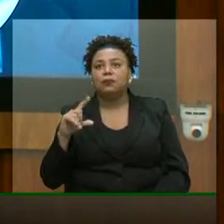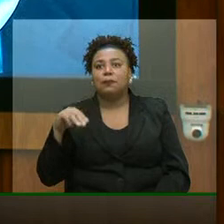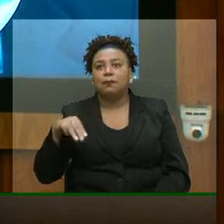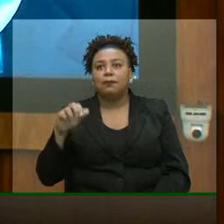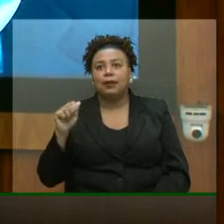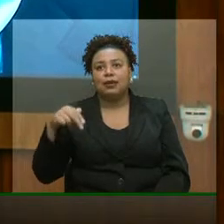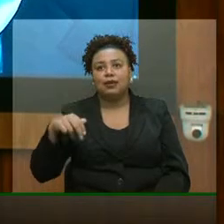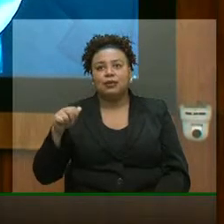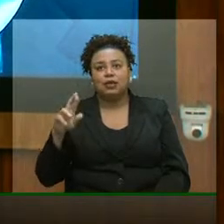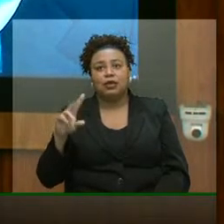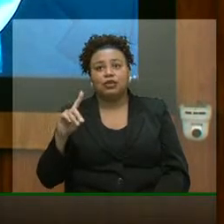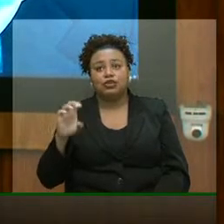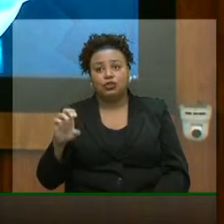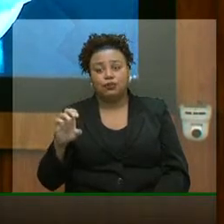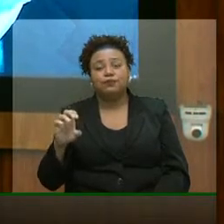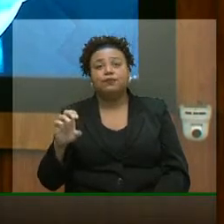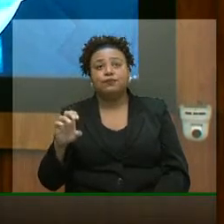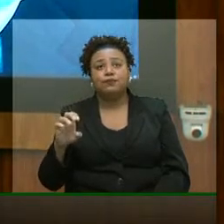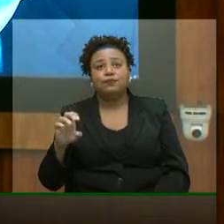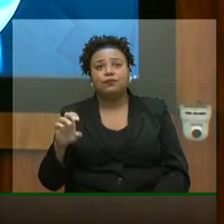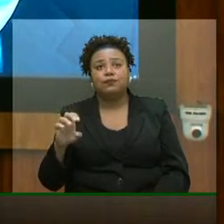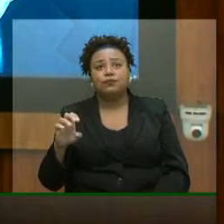Mainardi, Partido dos Trabalhadores.